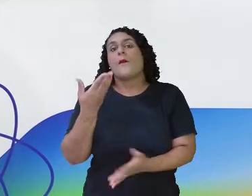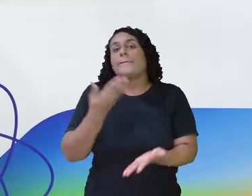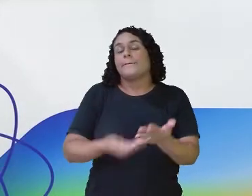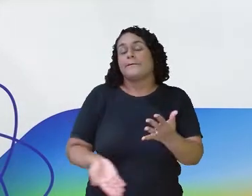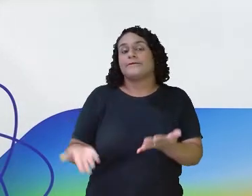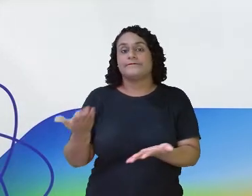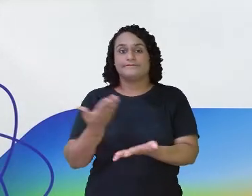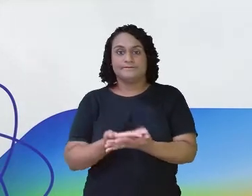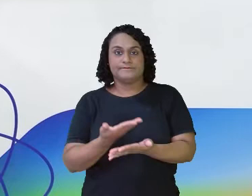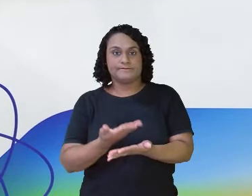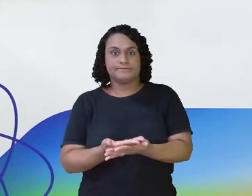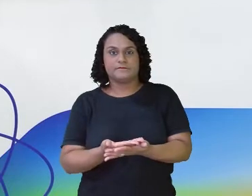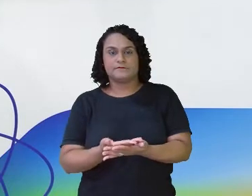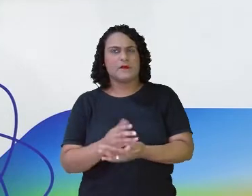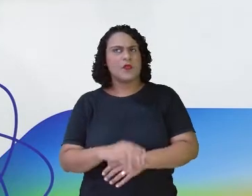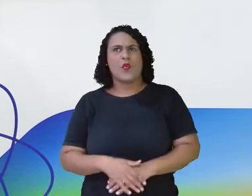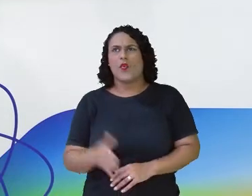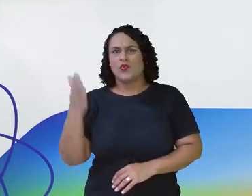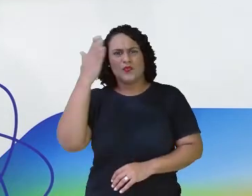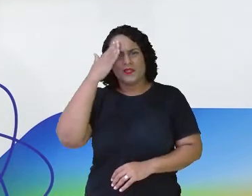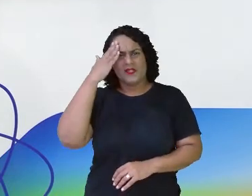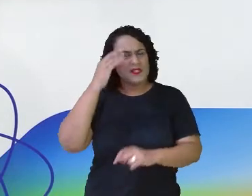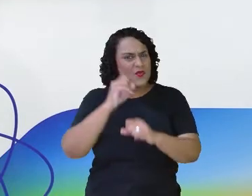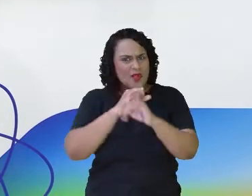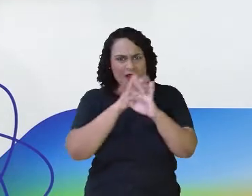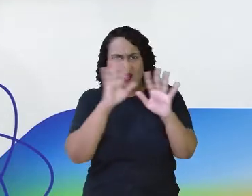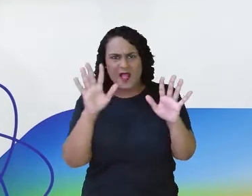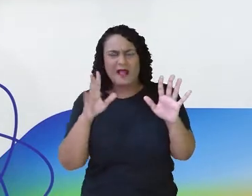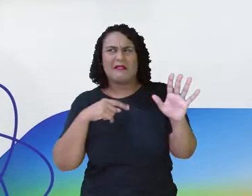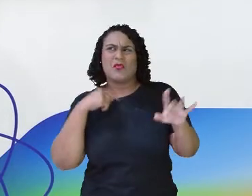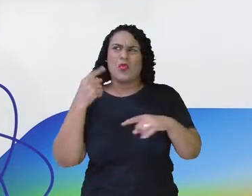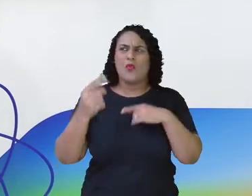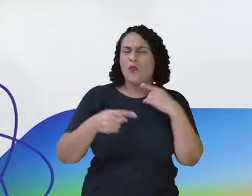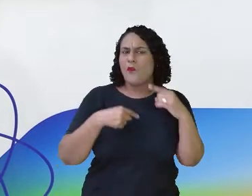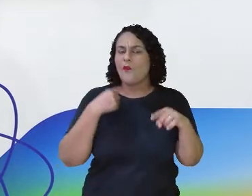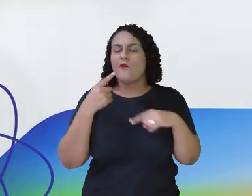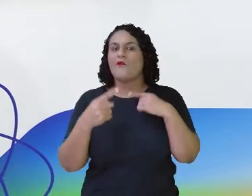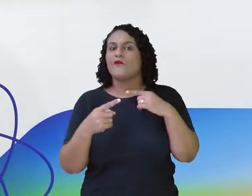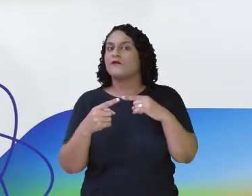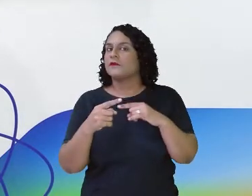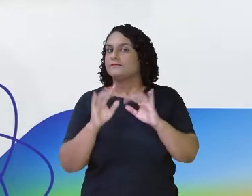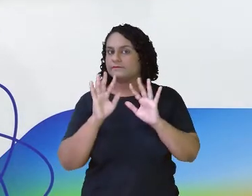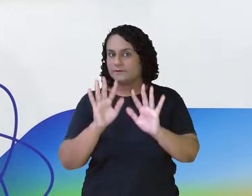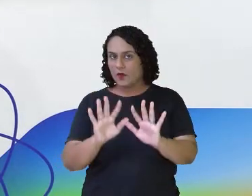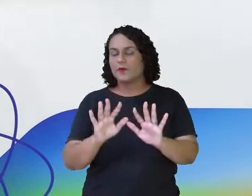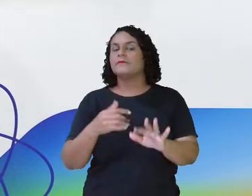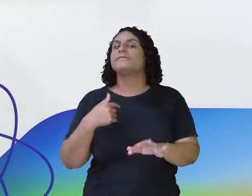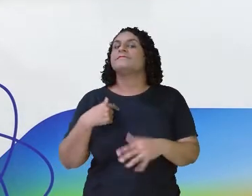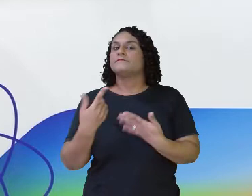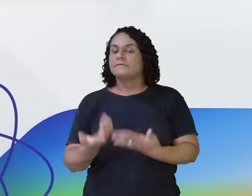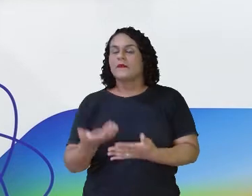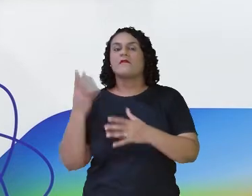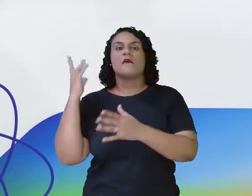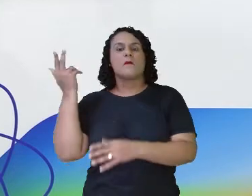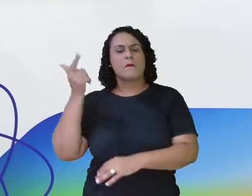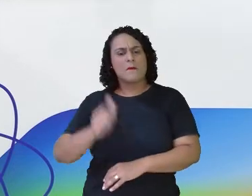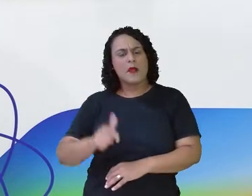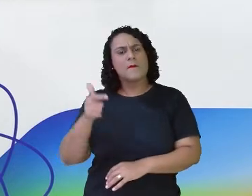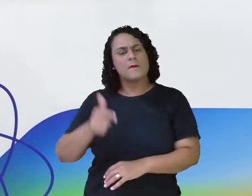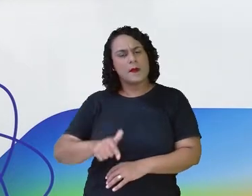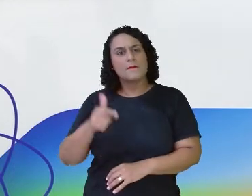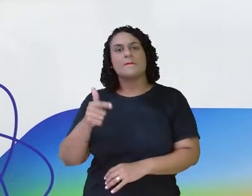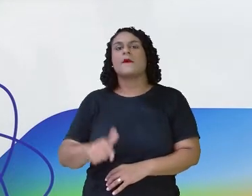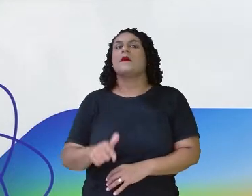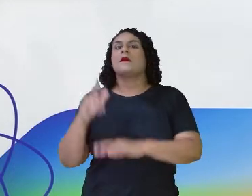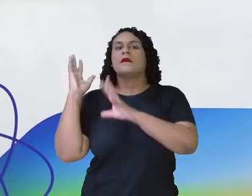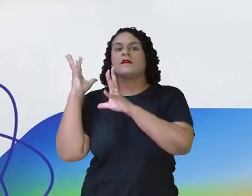aula, ou não ficou tão bem entendido assim, então não se preocupe, estamos aqui para repetir, para revisar, para que